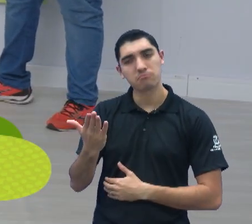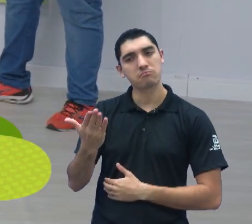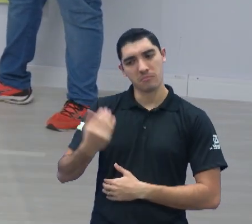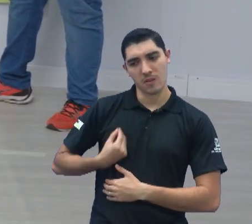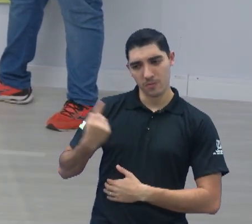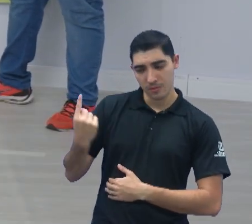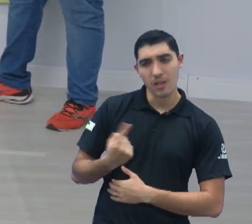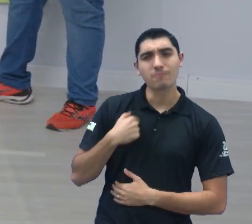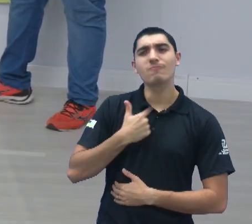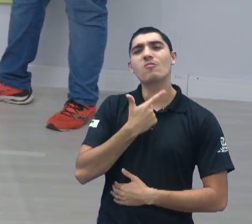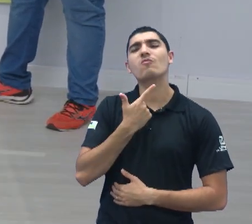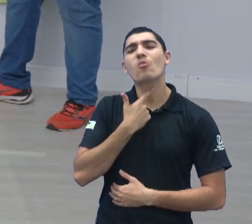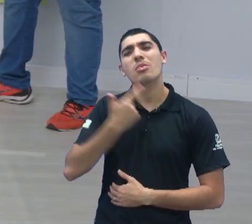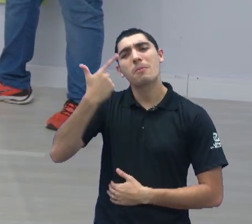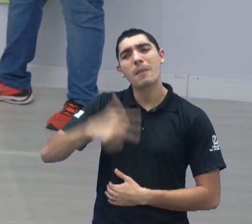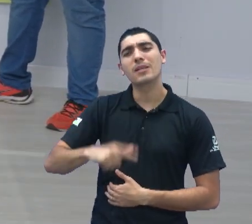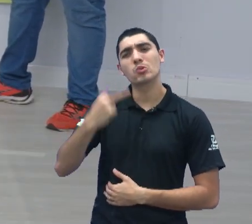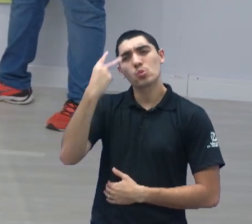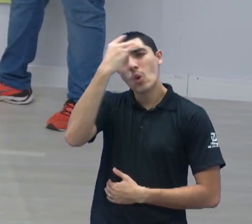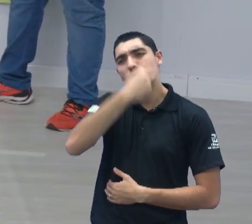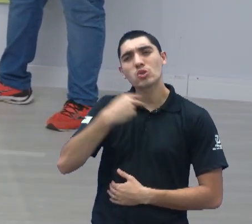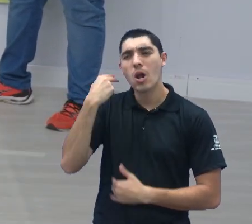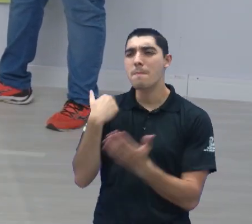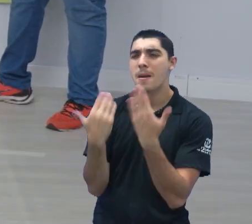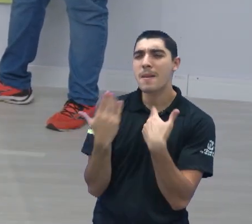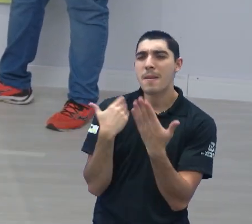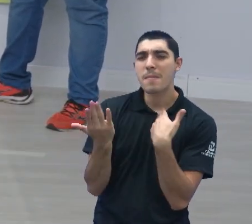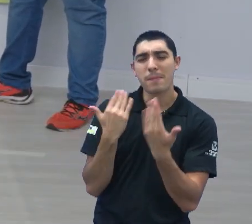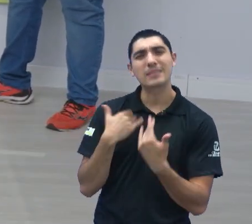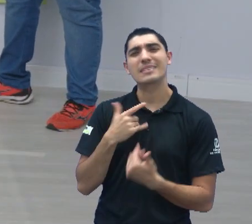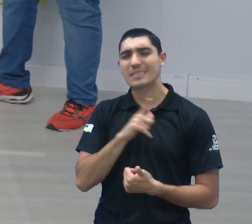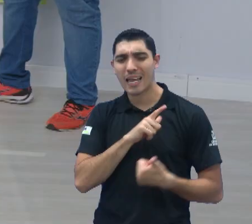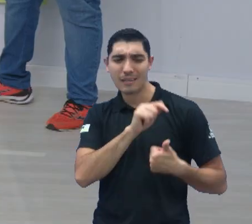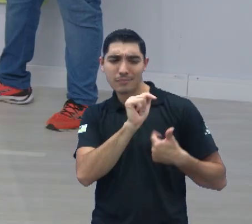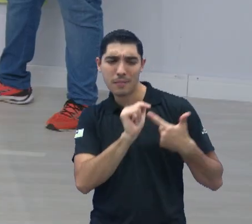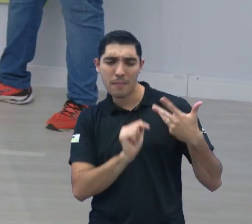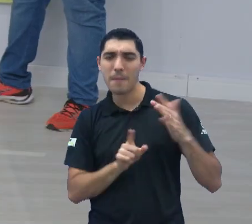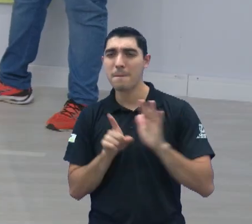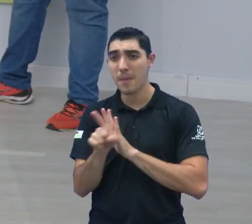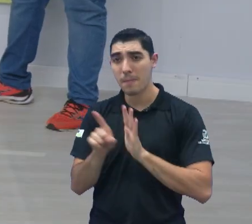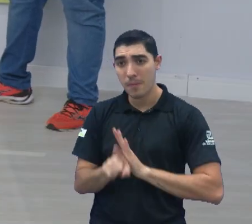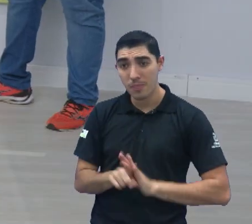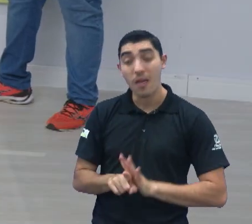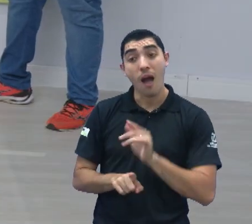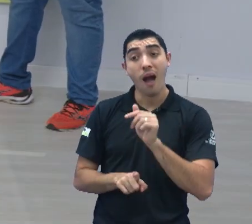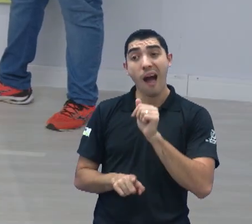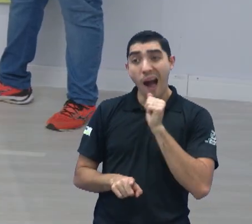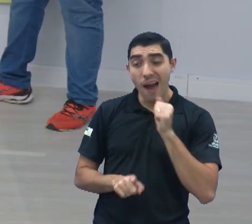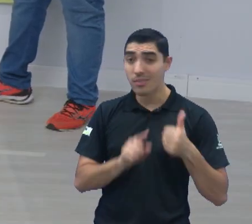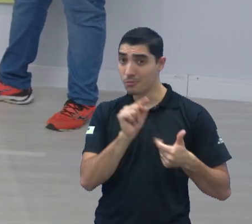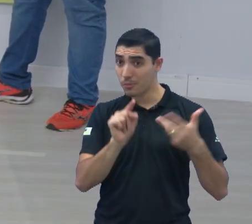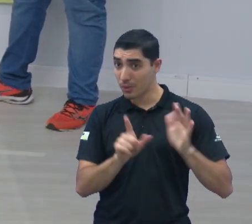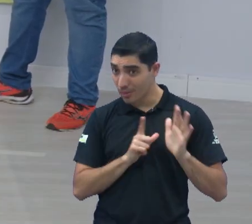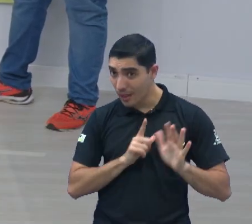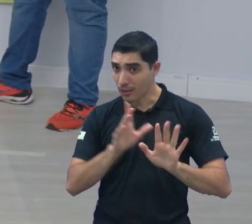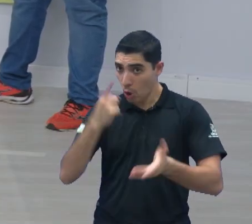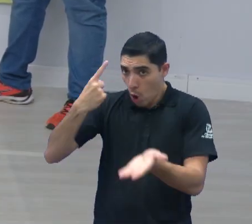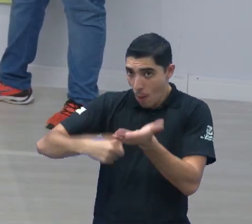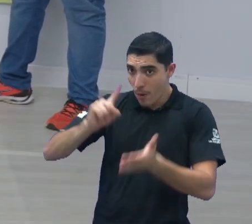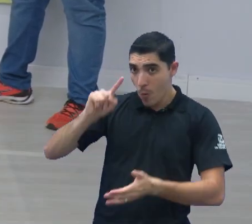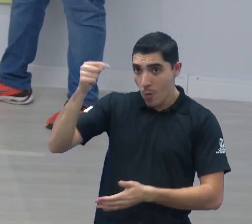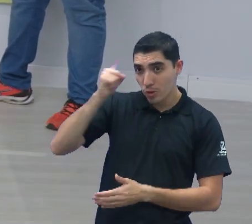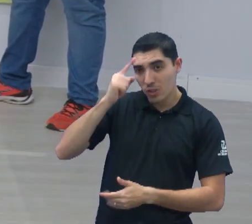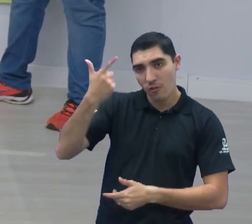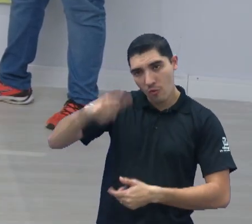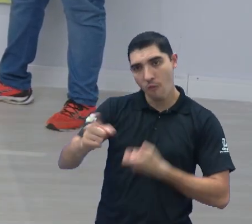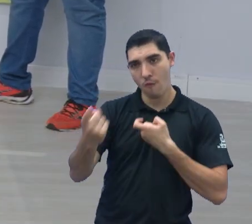2 horas conversando de vôlei com você. Tinha tanta coisa para perguntar. Então, como ficou algumas coisas para perguntar, já fica o convite para você voltar em breve para a gente falar